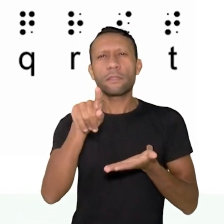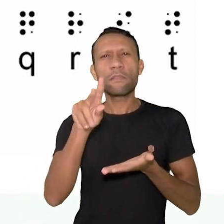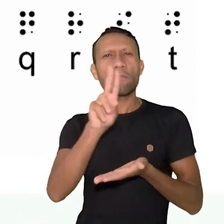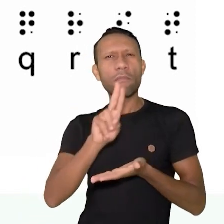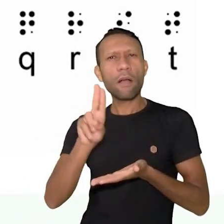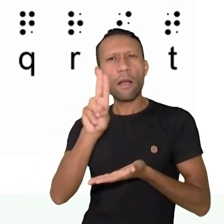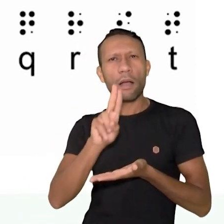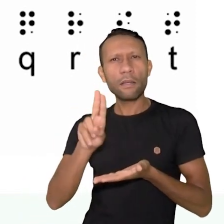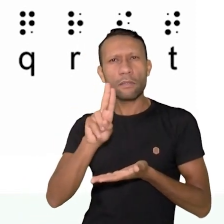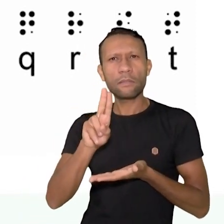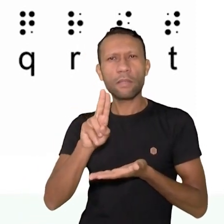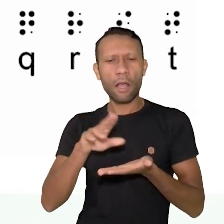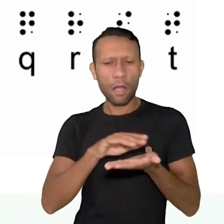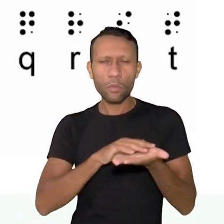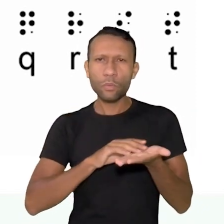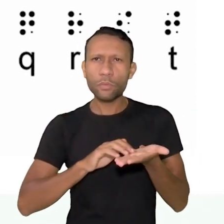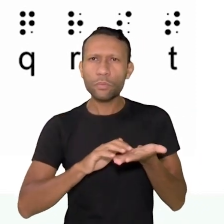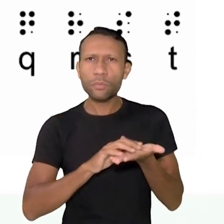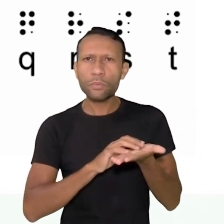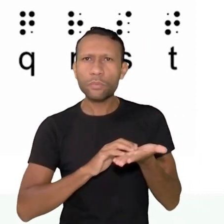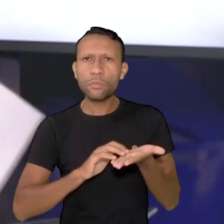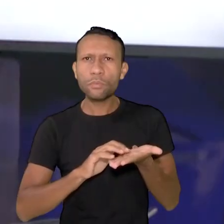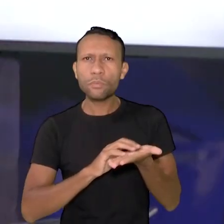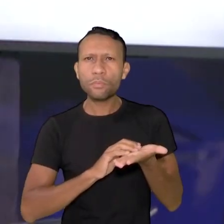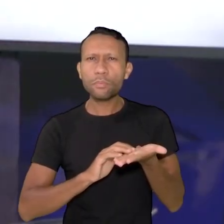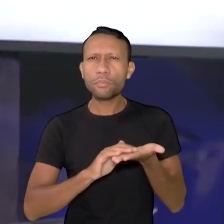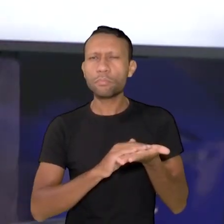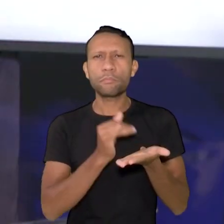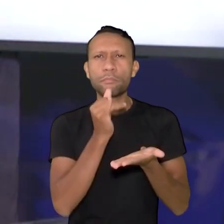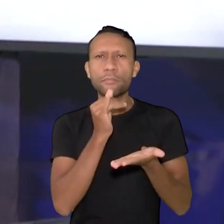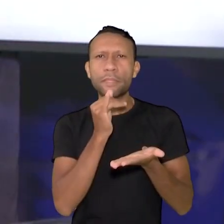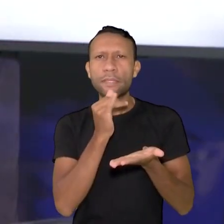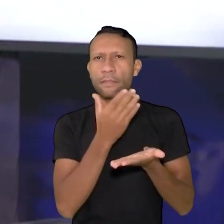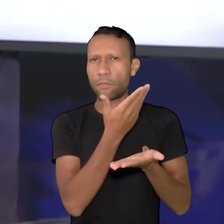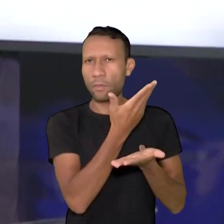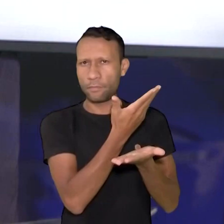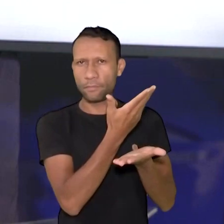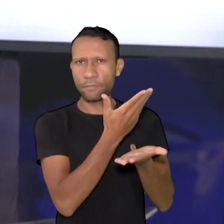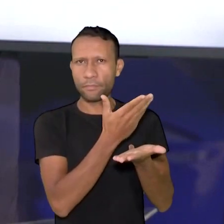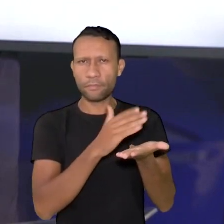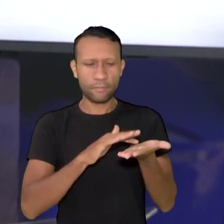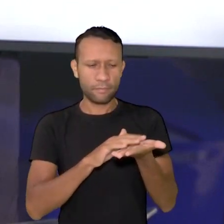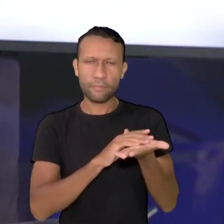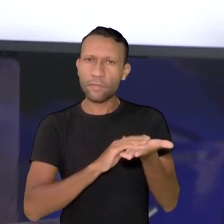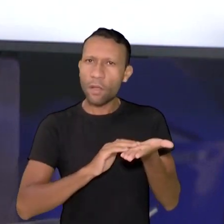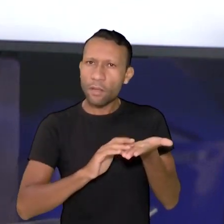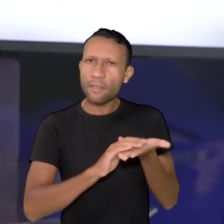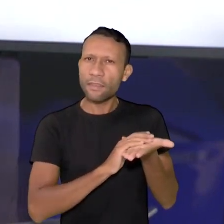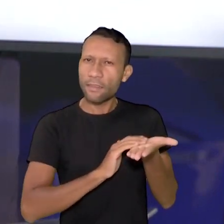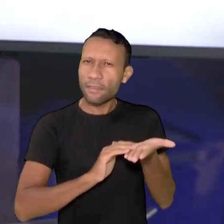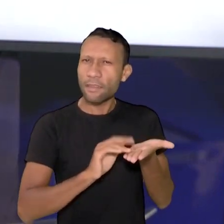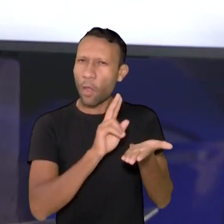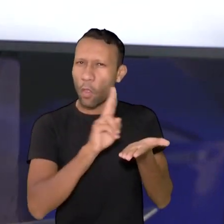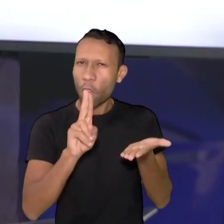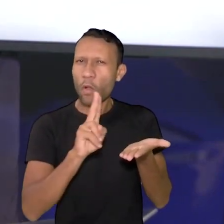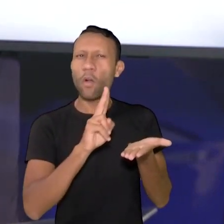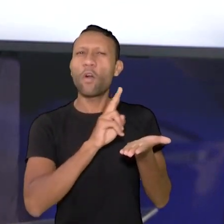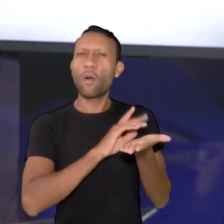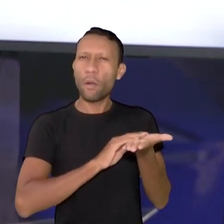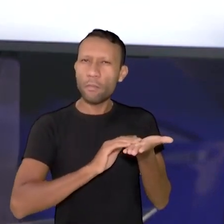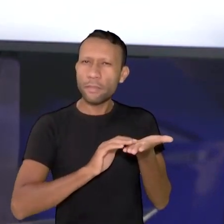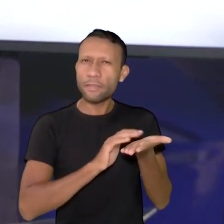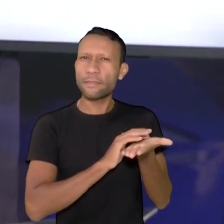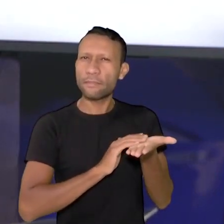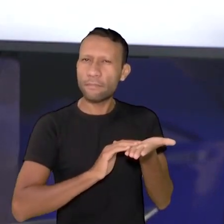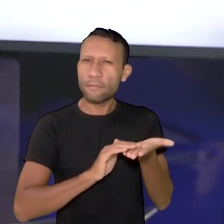essa máscara para criar o nome de vocês. Por exemplo, aqui, ó, o meu. Meu nome é Aislan, certo? E aí, o que é que vocês vão fazer? Eu